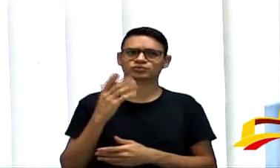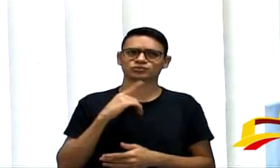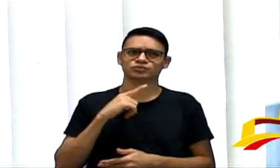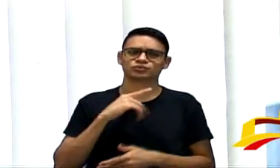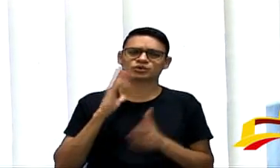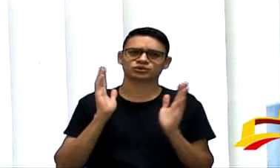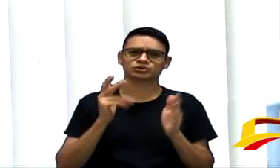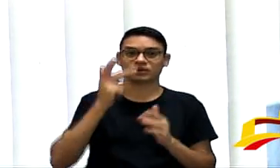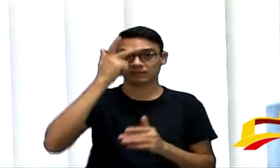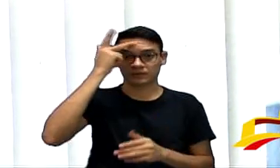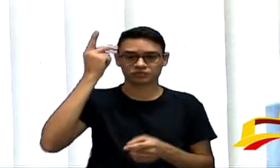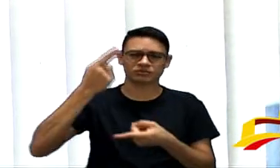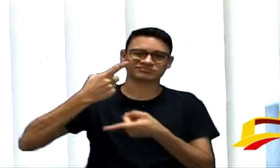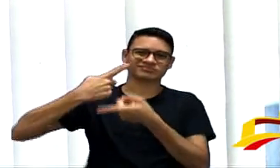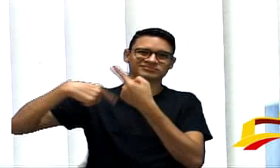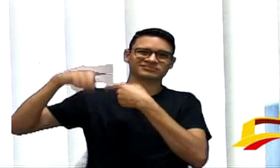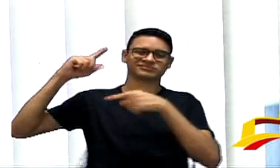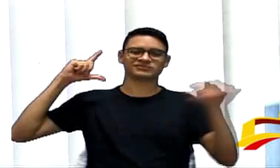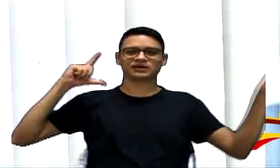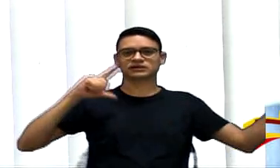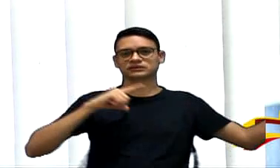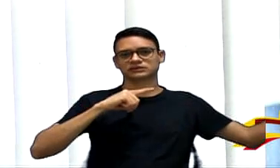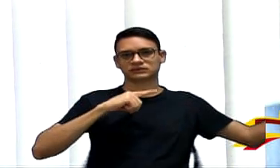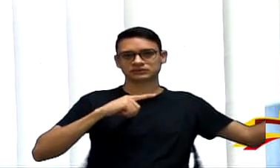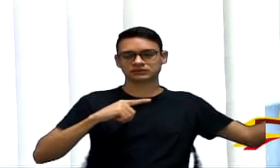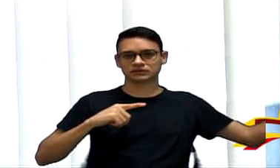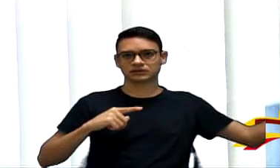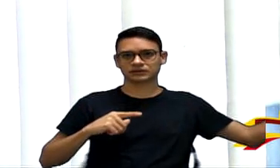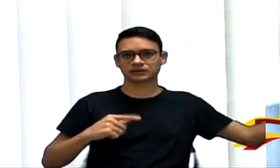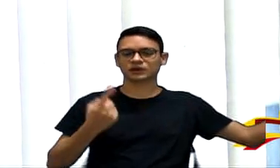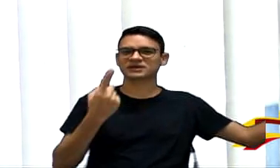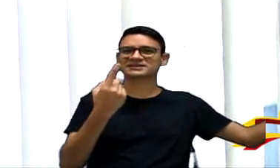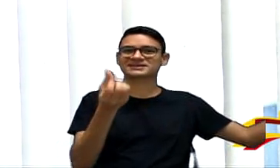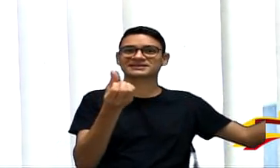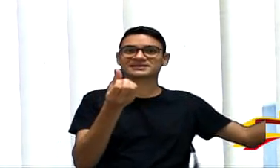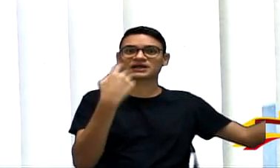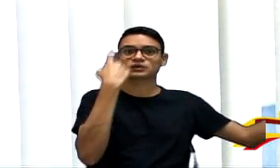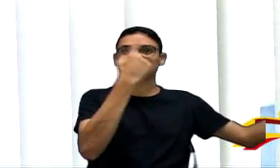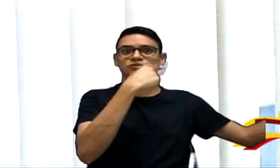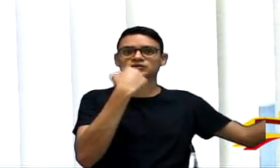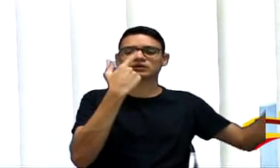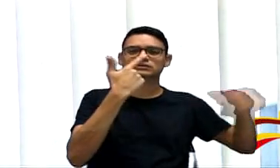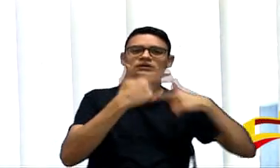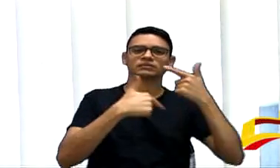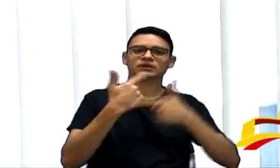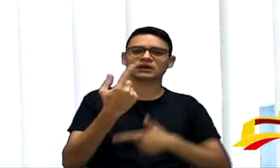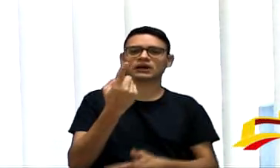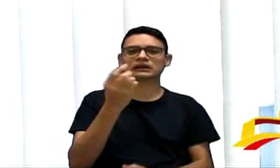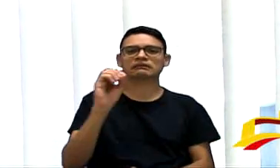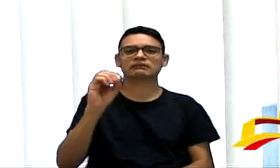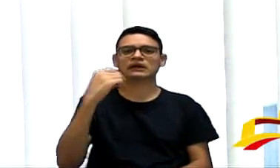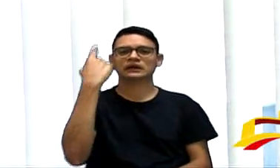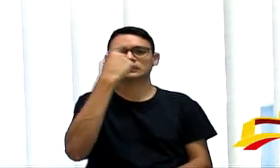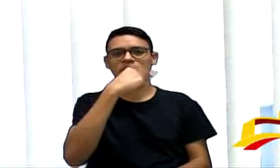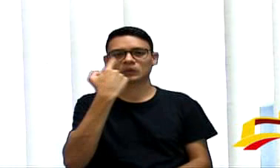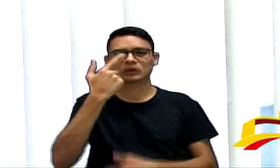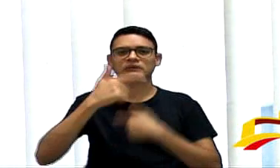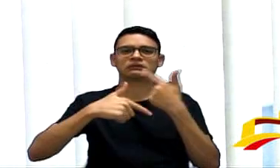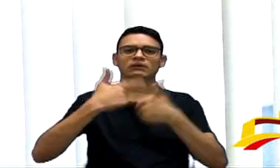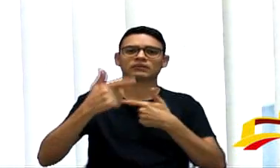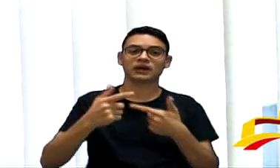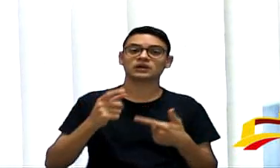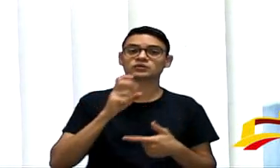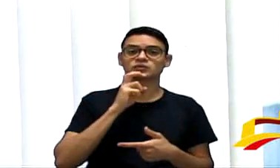quem vieram antes de nós da classe trabalhadora, trabalharam aí 16 horas, 10 horas. Né? Então, houve toda uma redução. Inclusive,